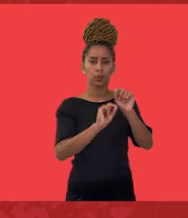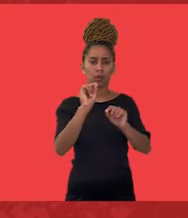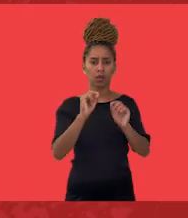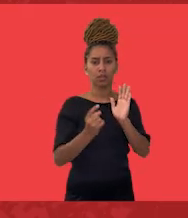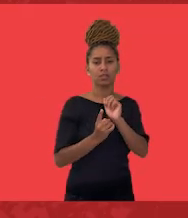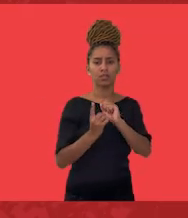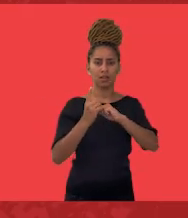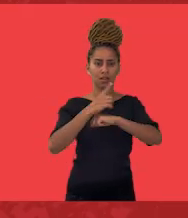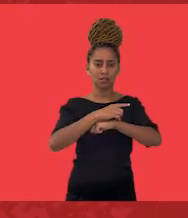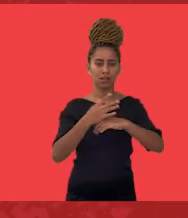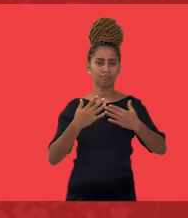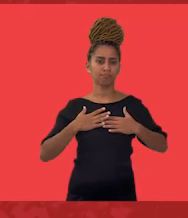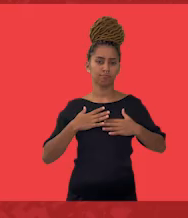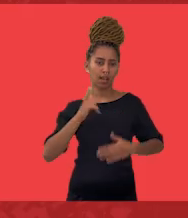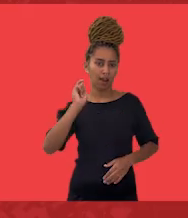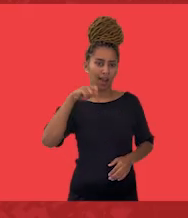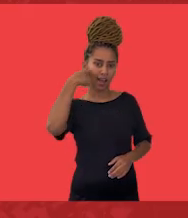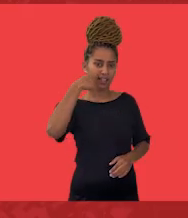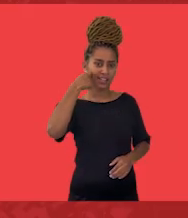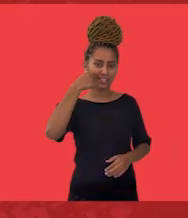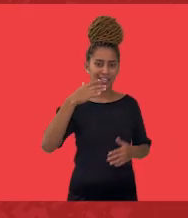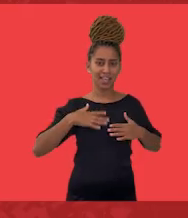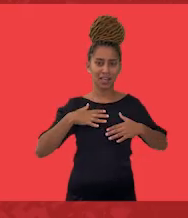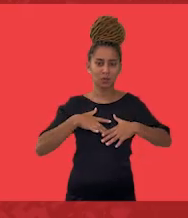De matar as formigas de inveja.